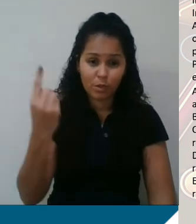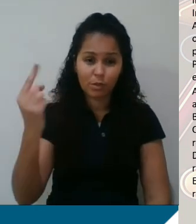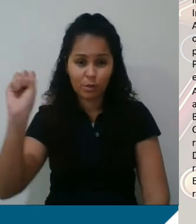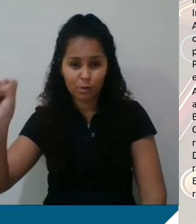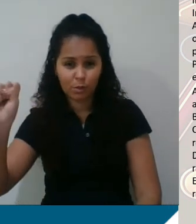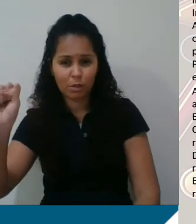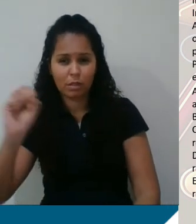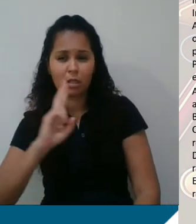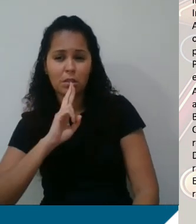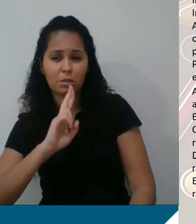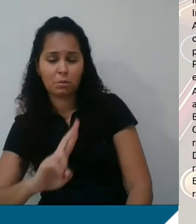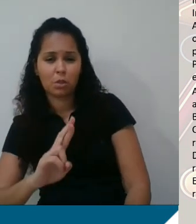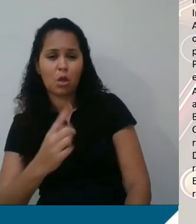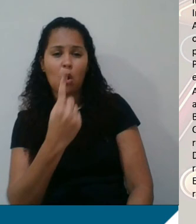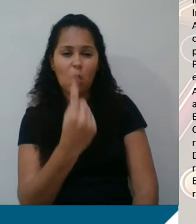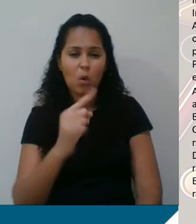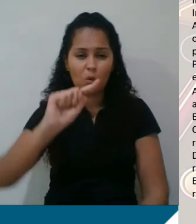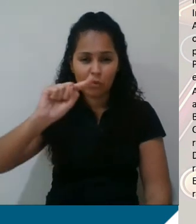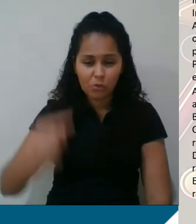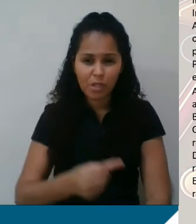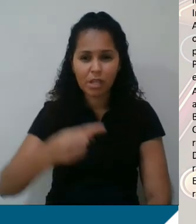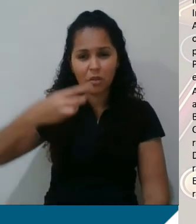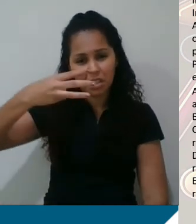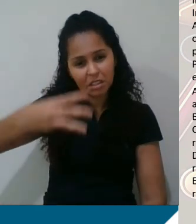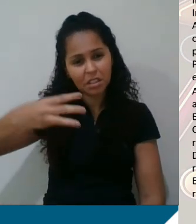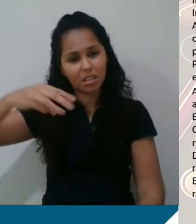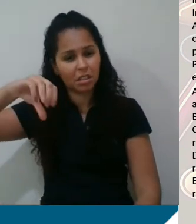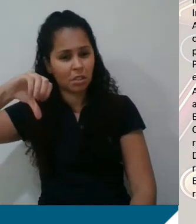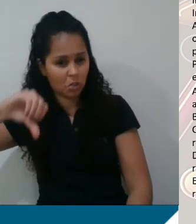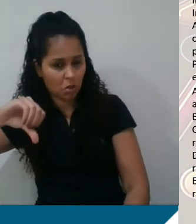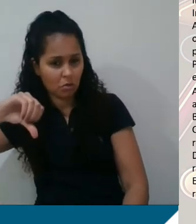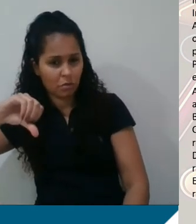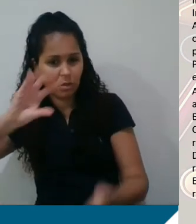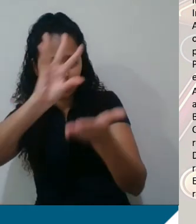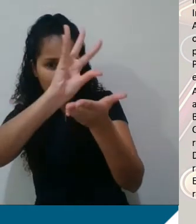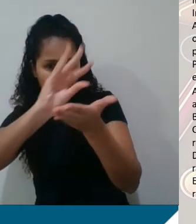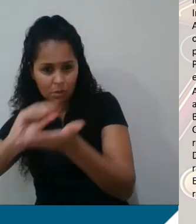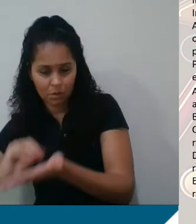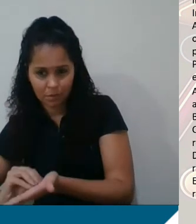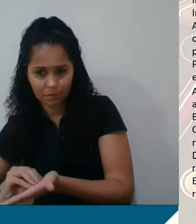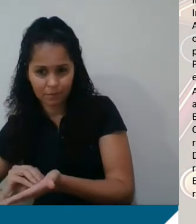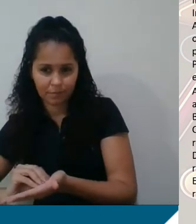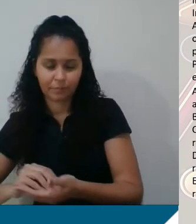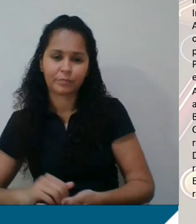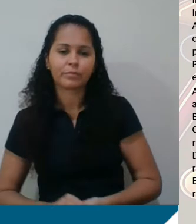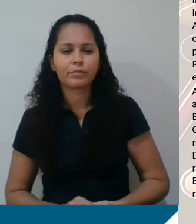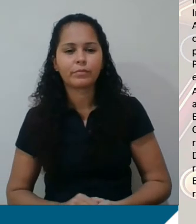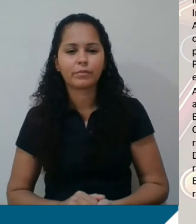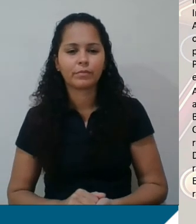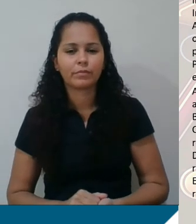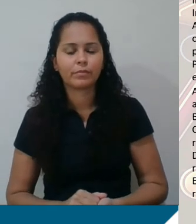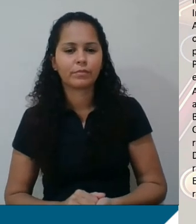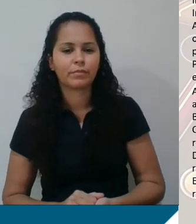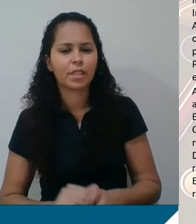gente encontrou ali algo em torno de 1,39 e eu vou usar apenas essas 2 primeiras casas decimais. Eu vou colocar ali